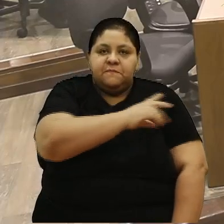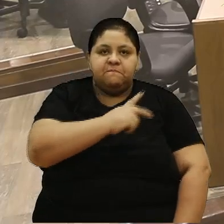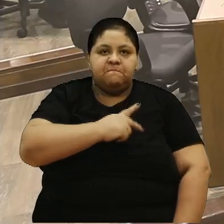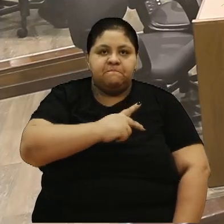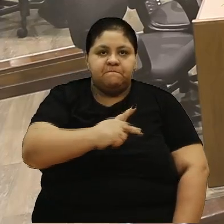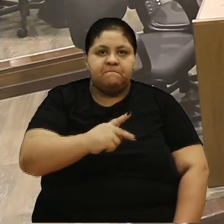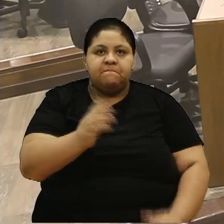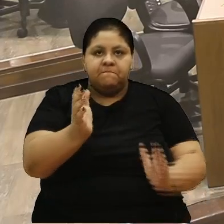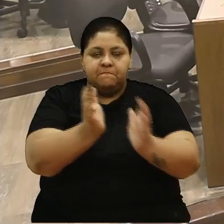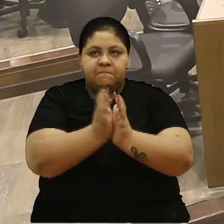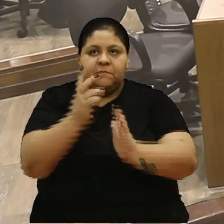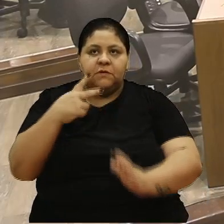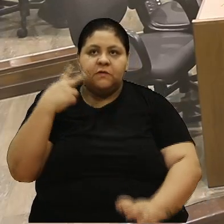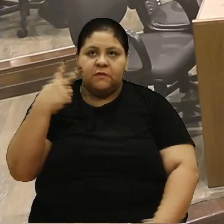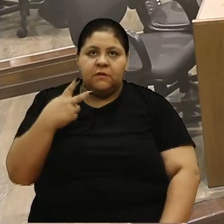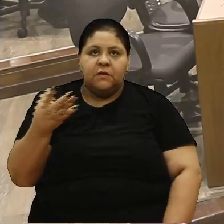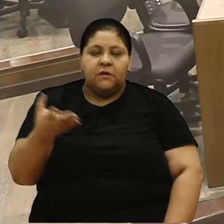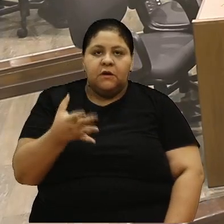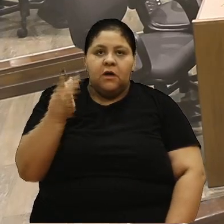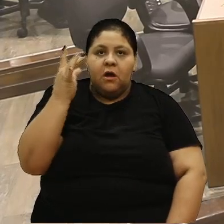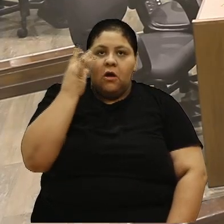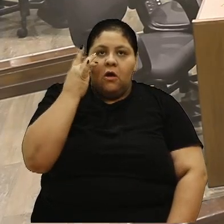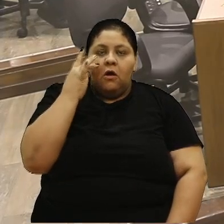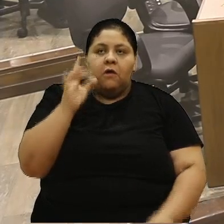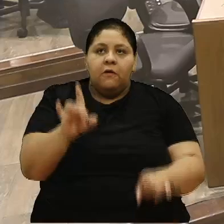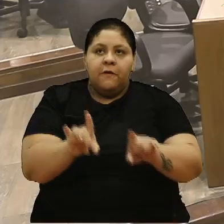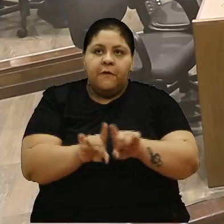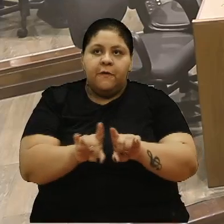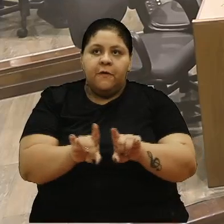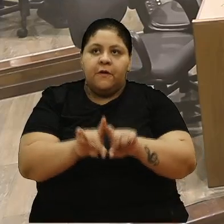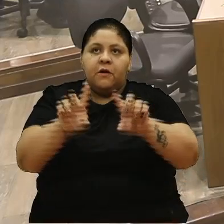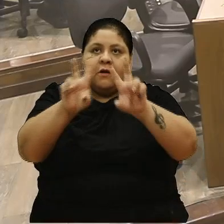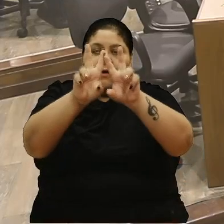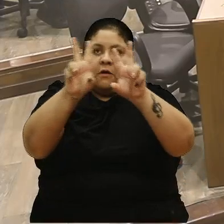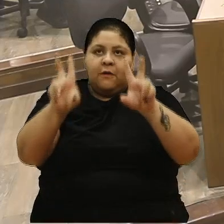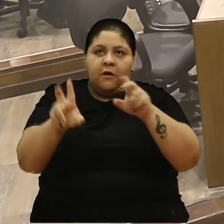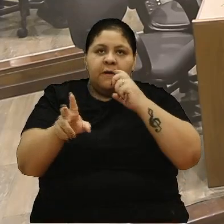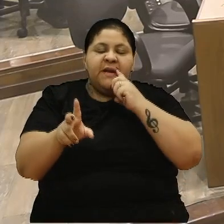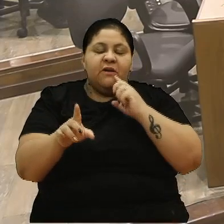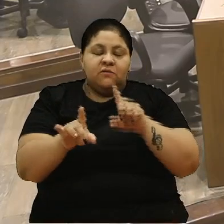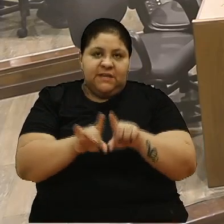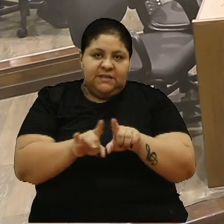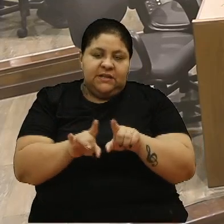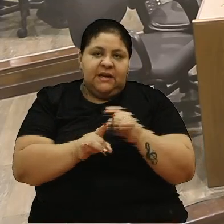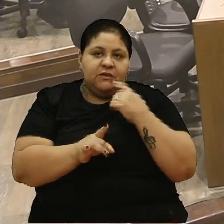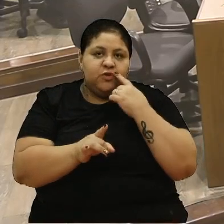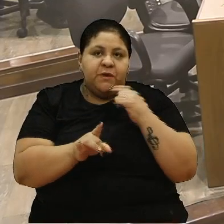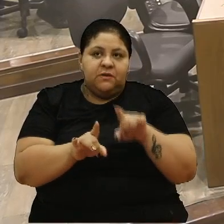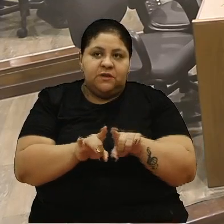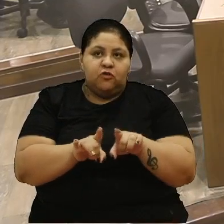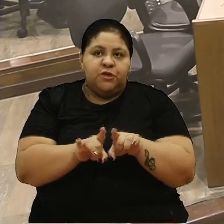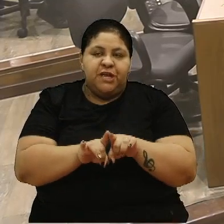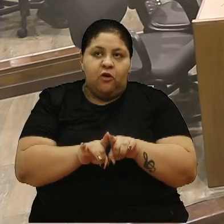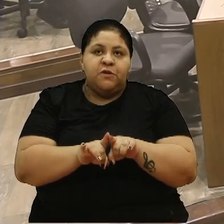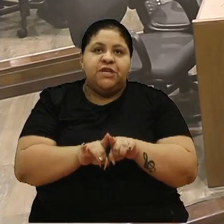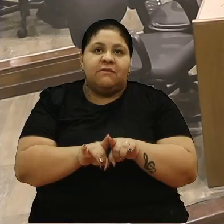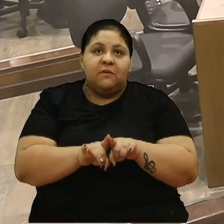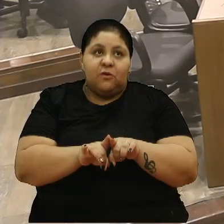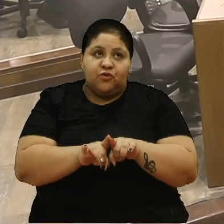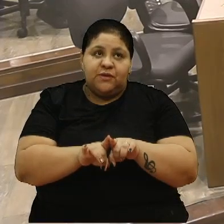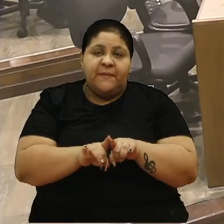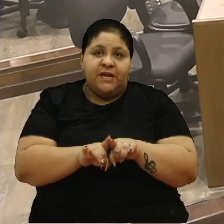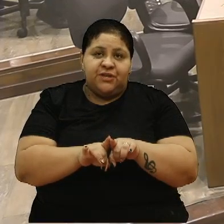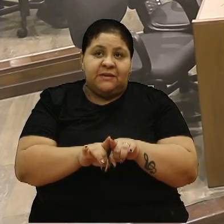Presidente, nobres colegas aqui presentes, o tema que eu trago hoje aqui é um tema que ainda não foi debatido nessa casa